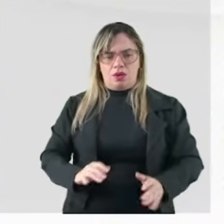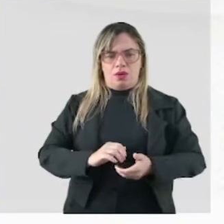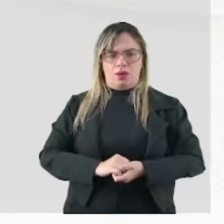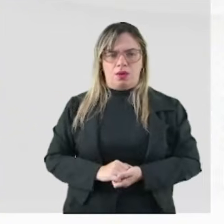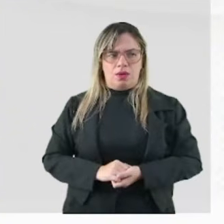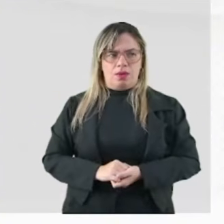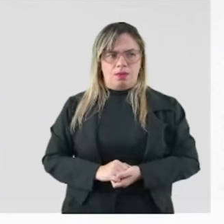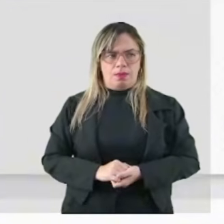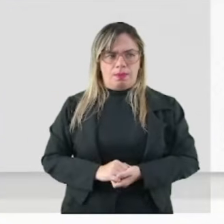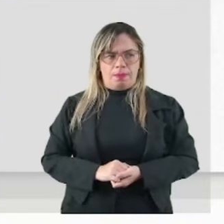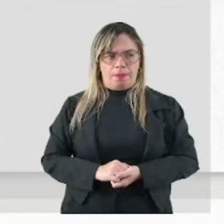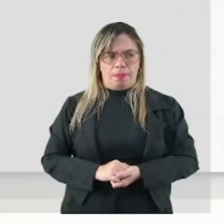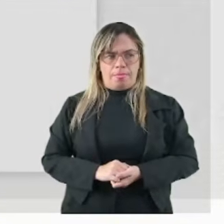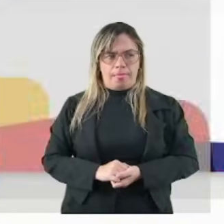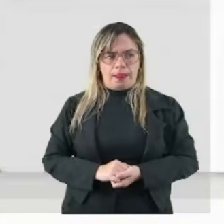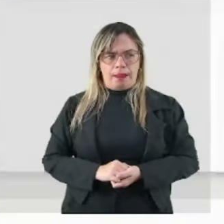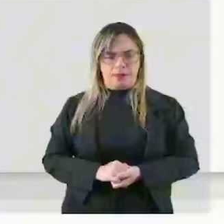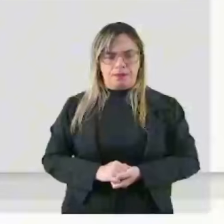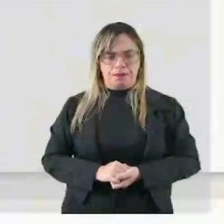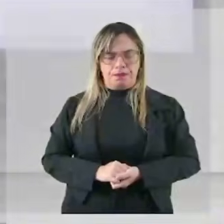aqui.